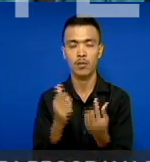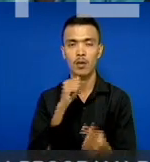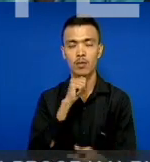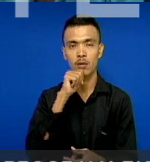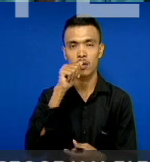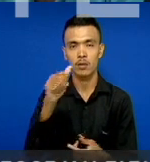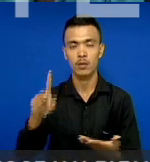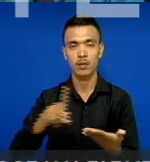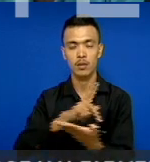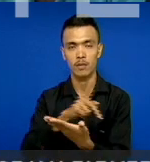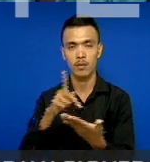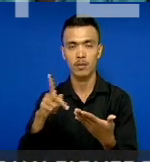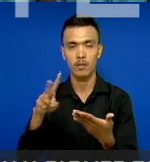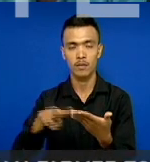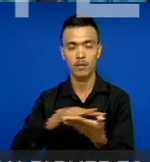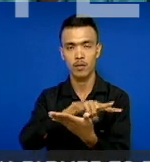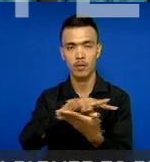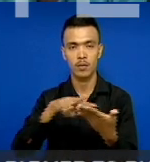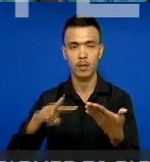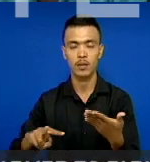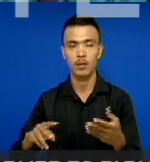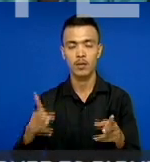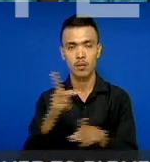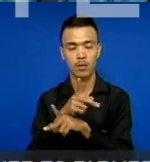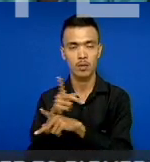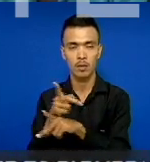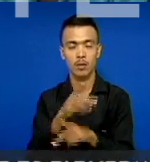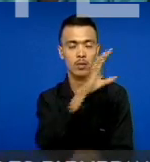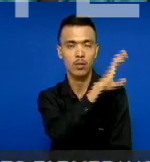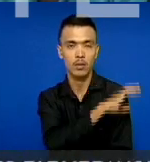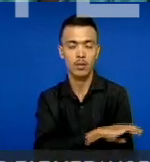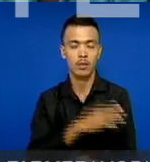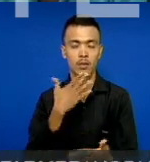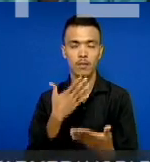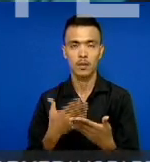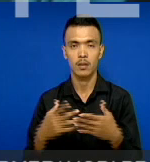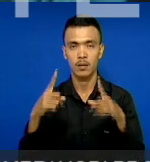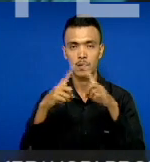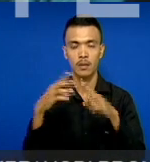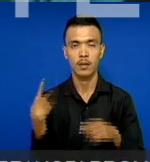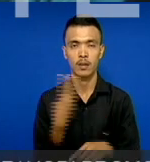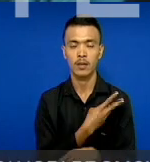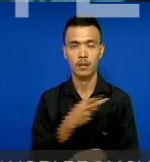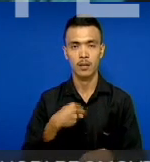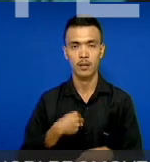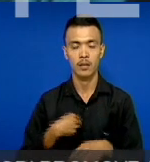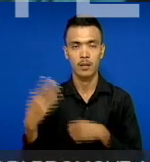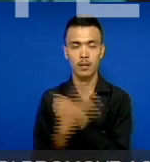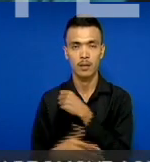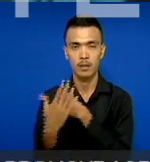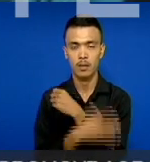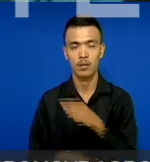violência kone assegura segurança na bedia estabilidade na bedia bai tira nação kone fa oportunidades pa